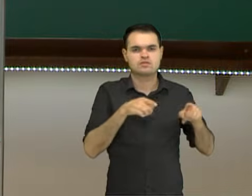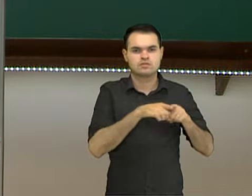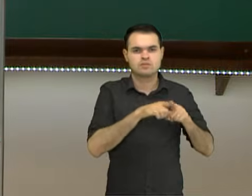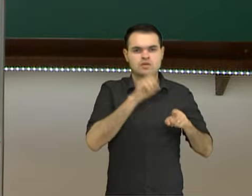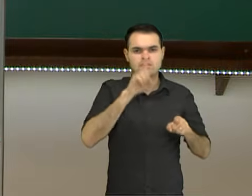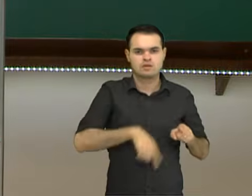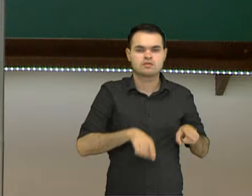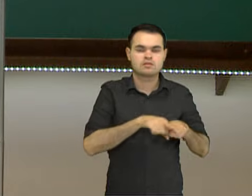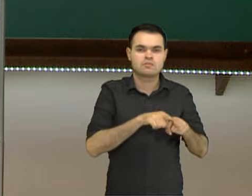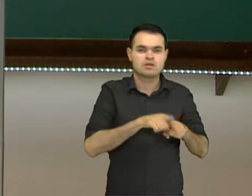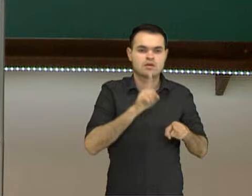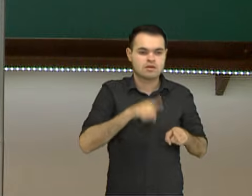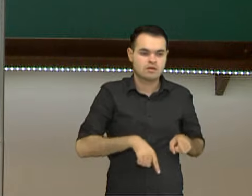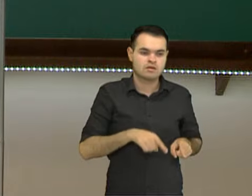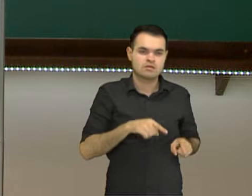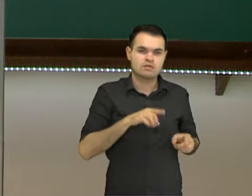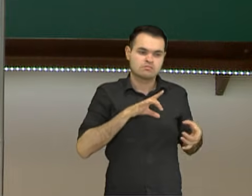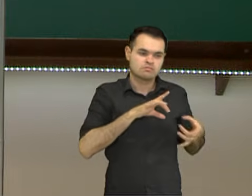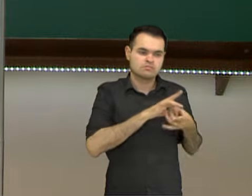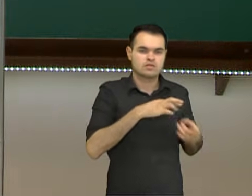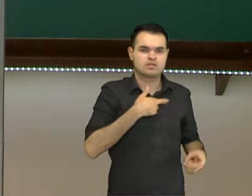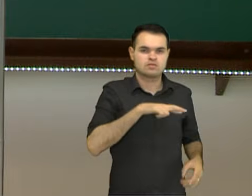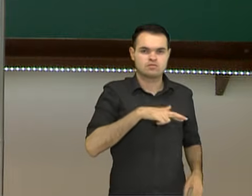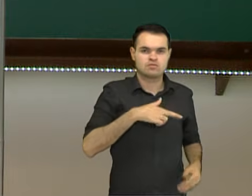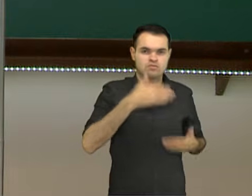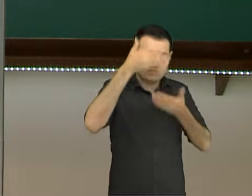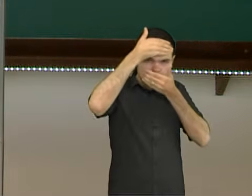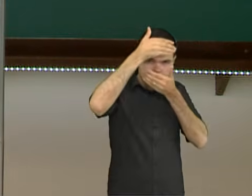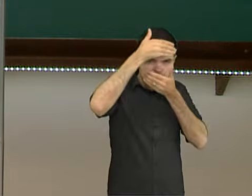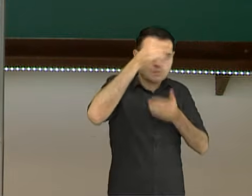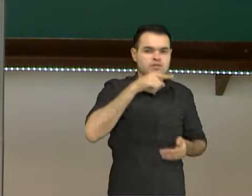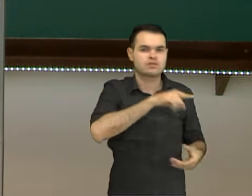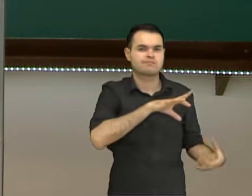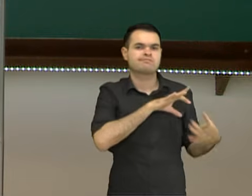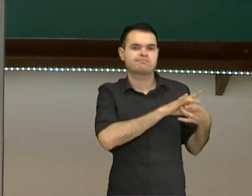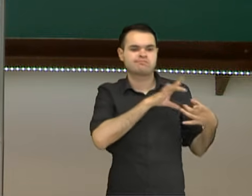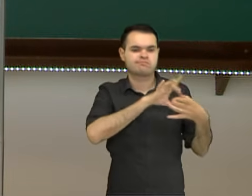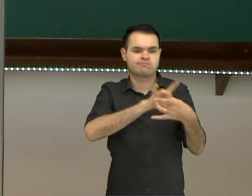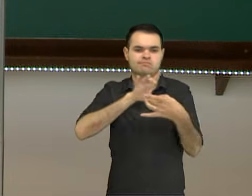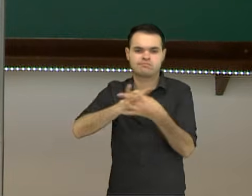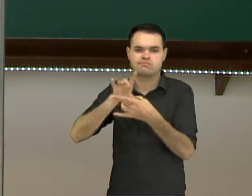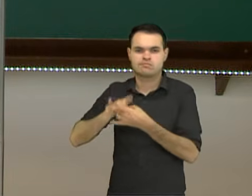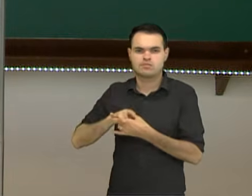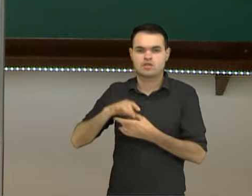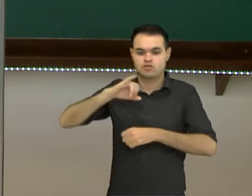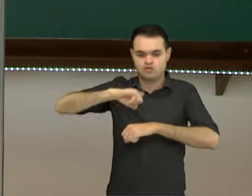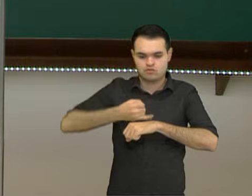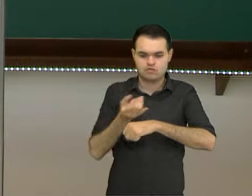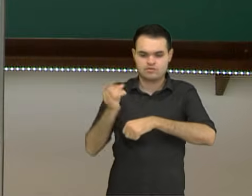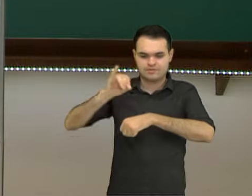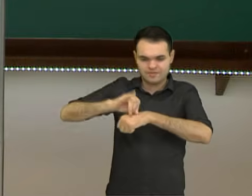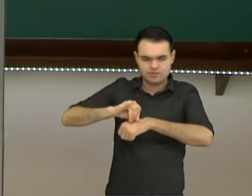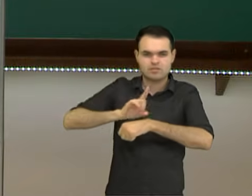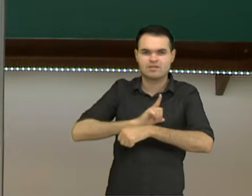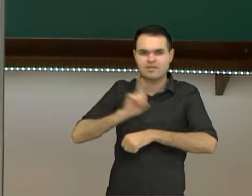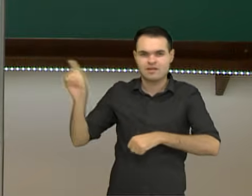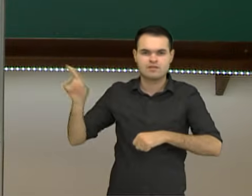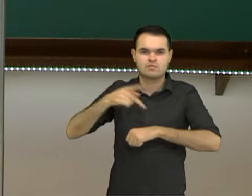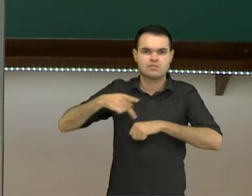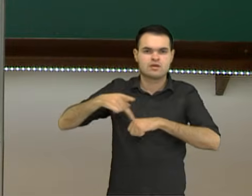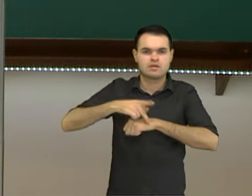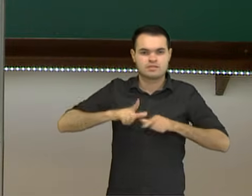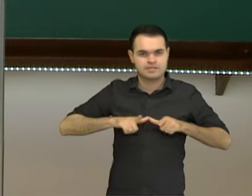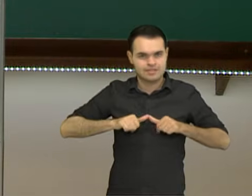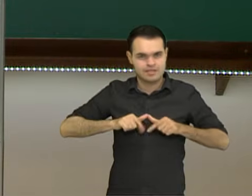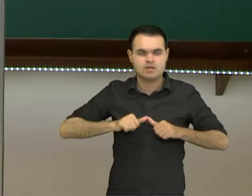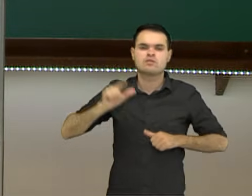religião muçulmana. A cidade de Jerusalém, ela é um centro religioso, né? Ela se localiza em Israel e ela tem essa